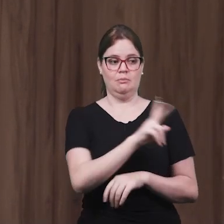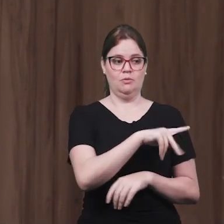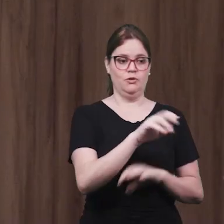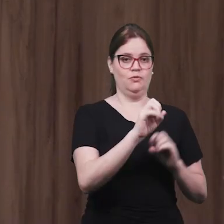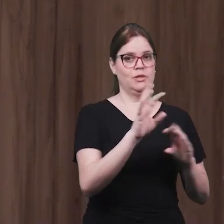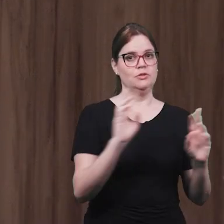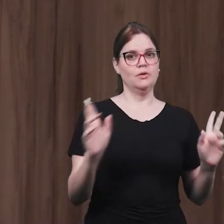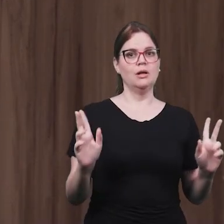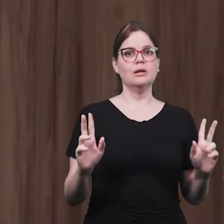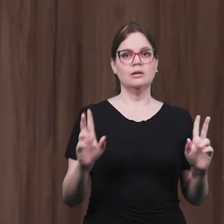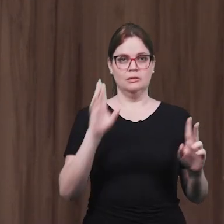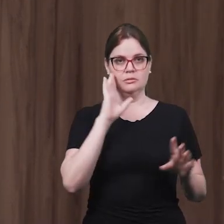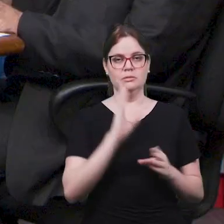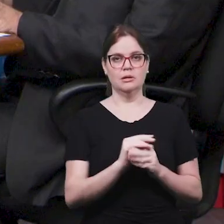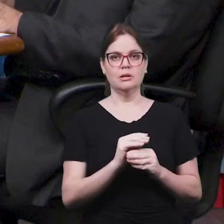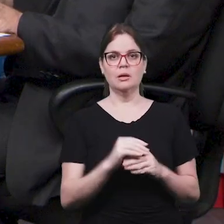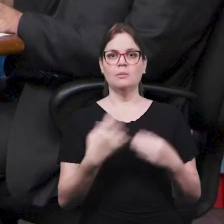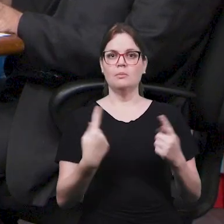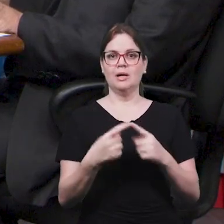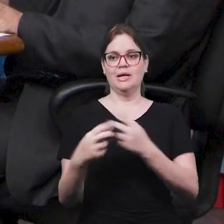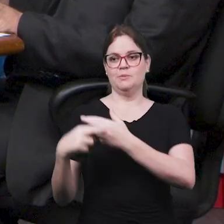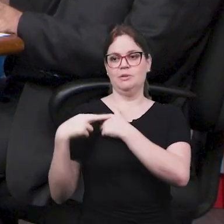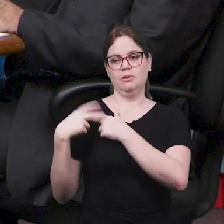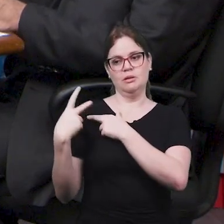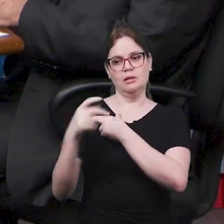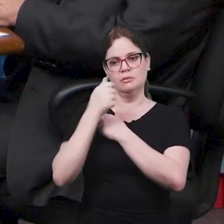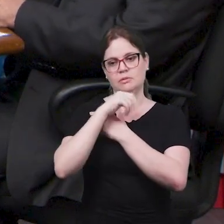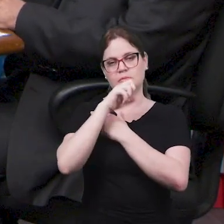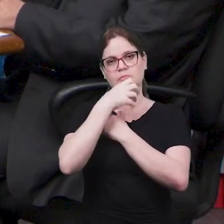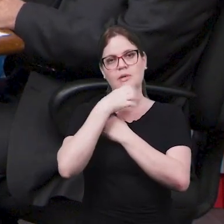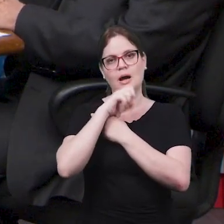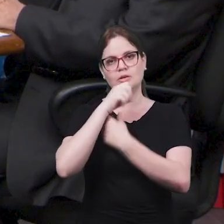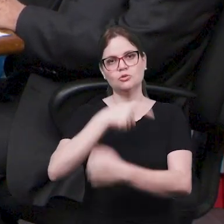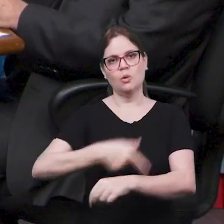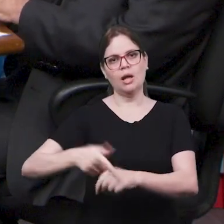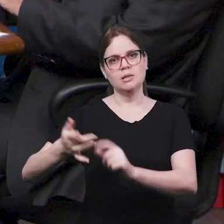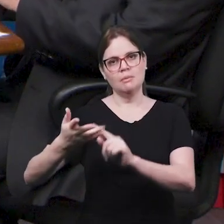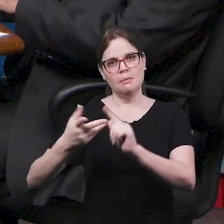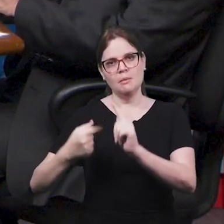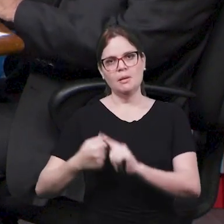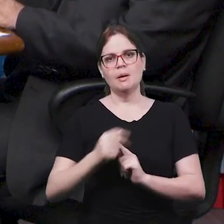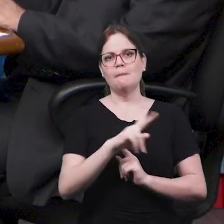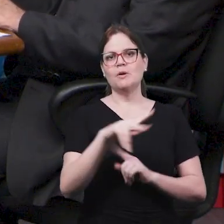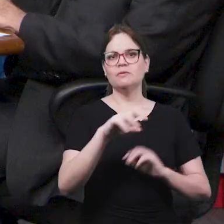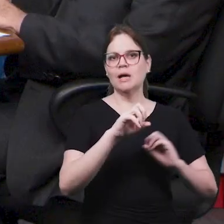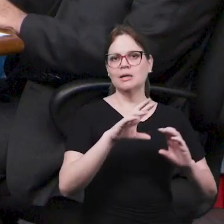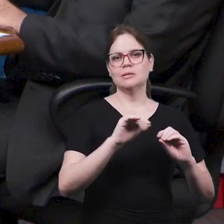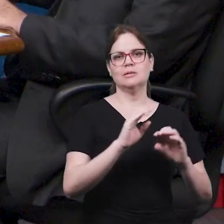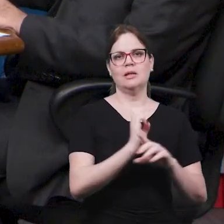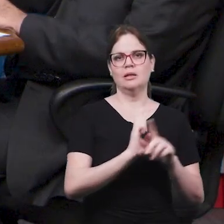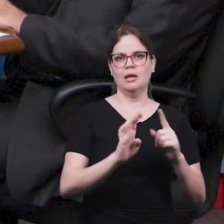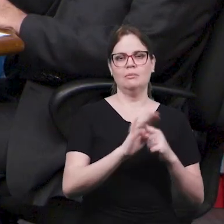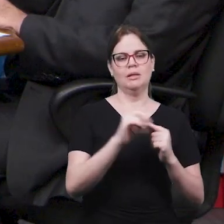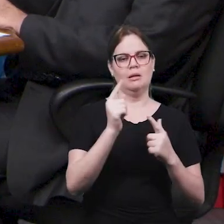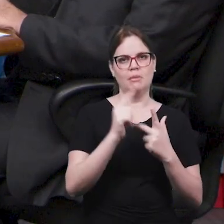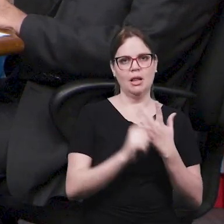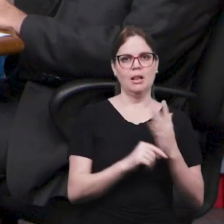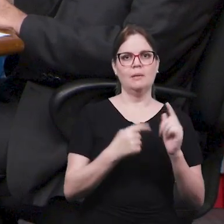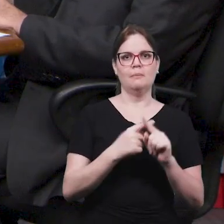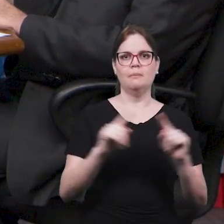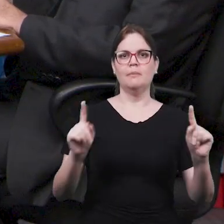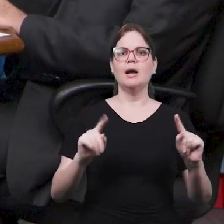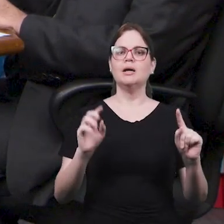a professora. Então, a soma desses dois ensinos dá uma coisa maravilhosa, que é o que